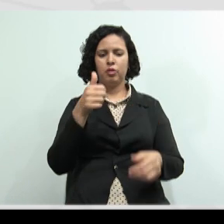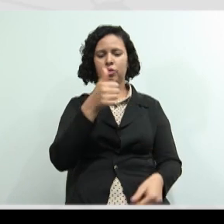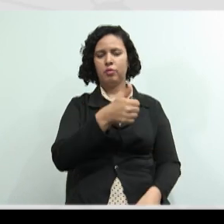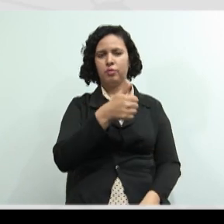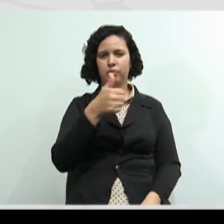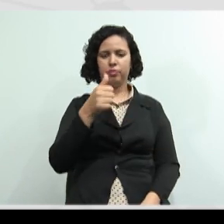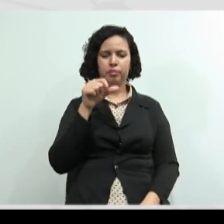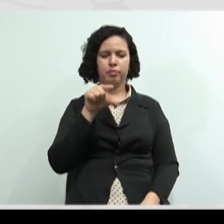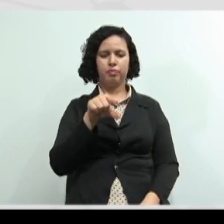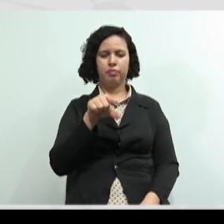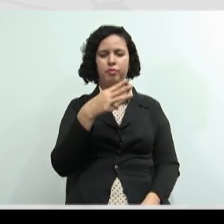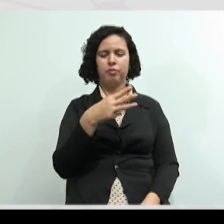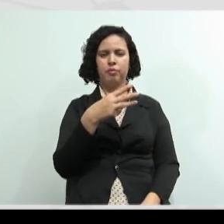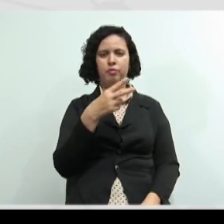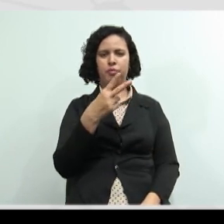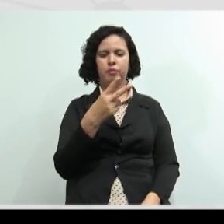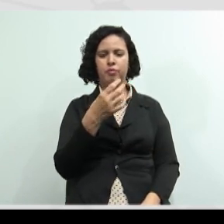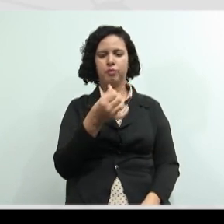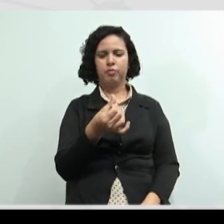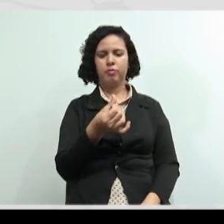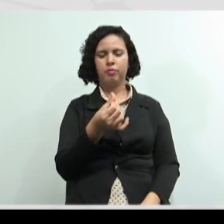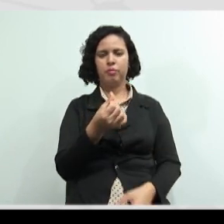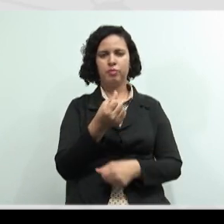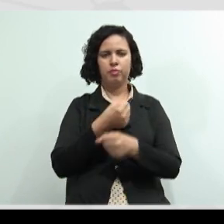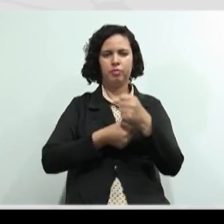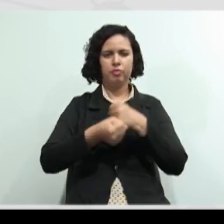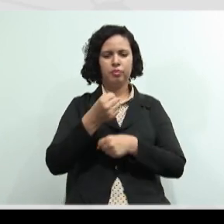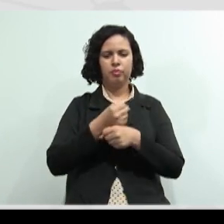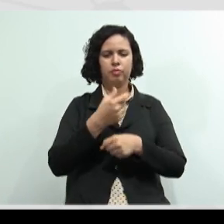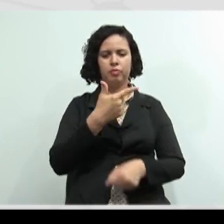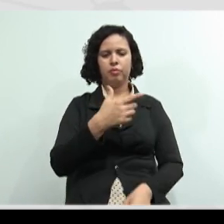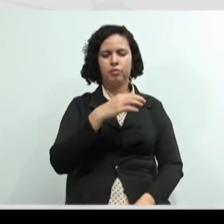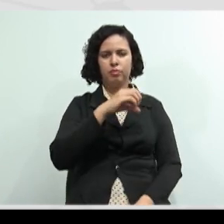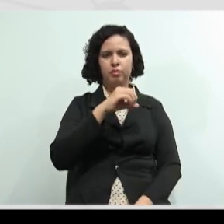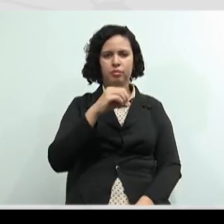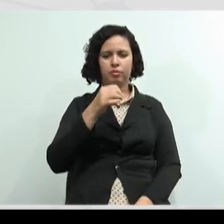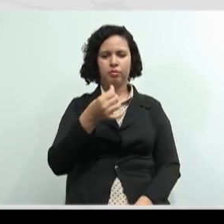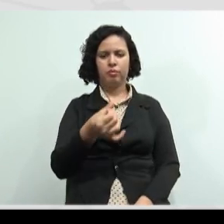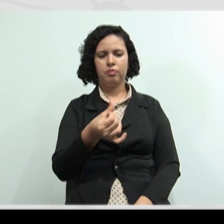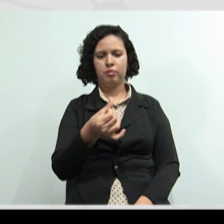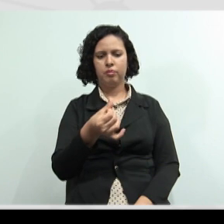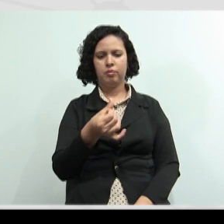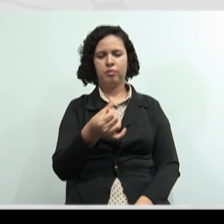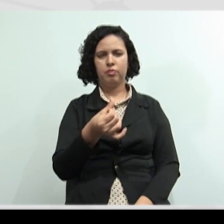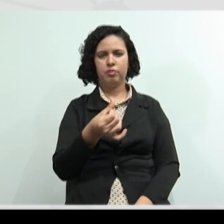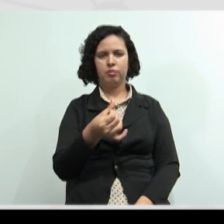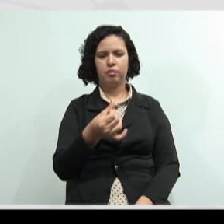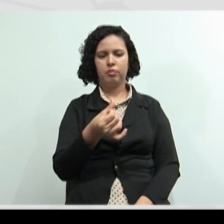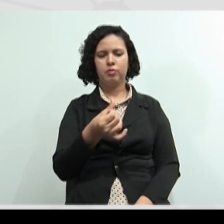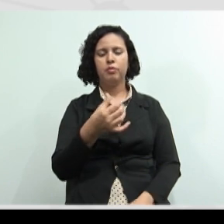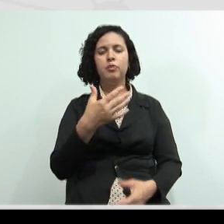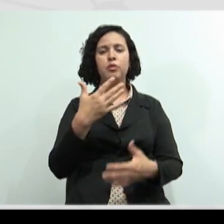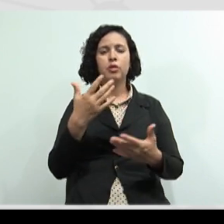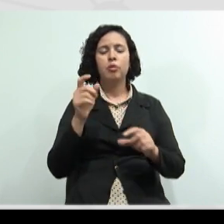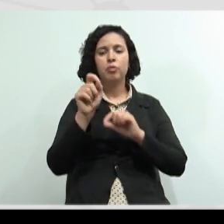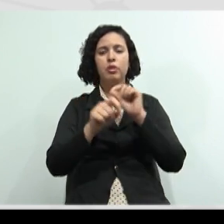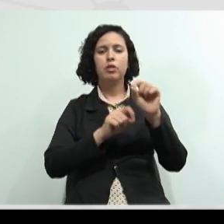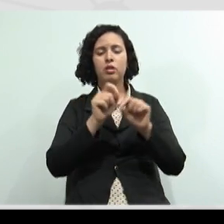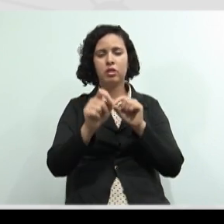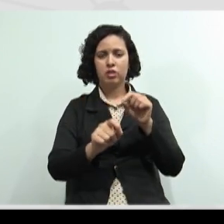11.326, que é de 2006, que vai definir o que quais são os parâmetros para alguém ser considerado um agricultor